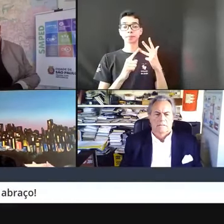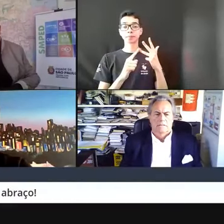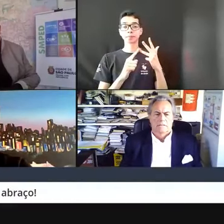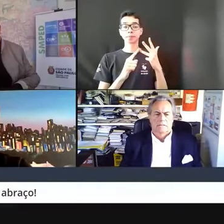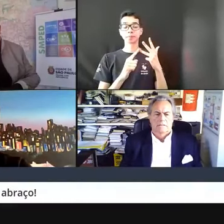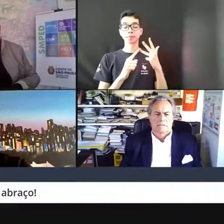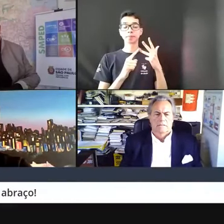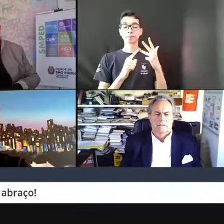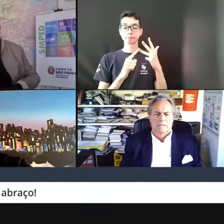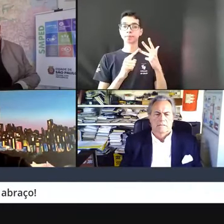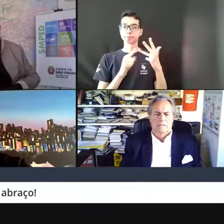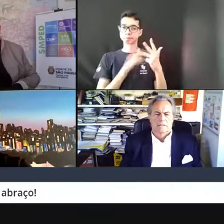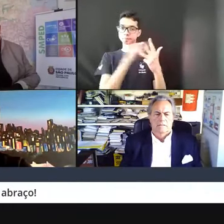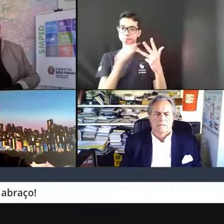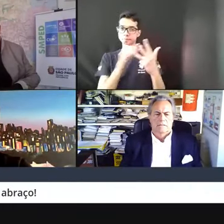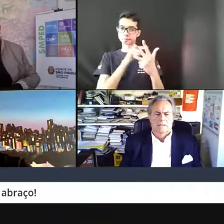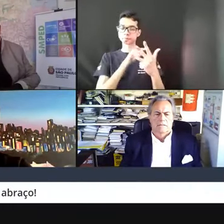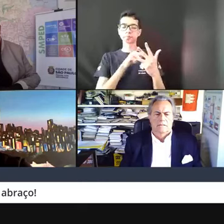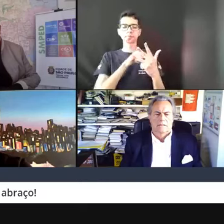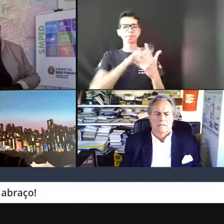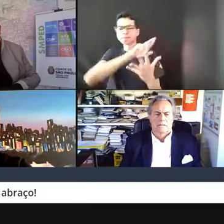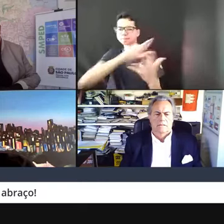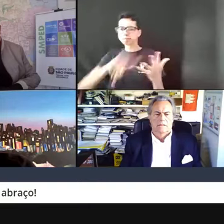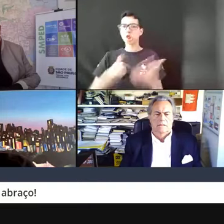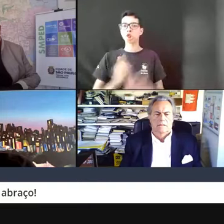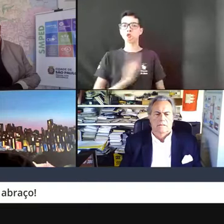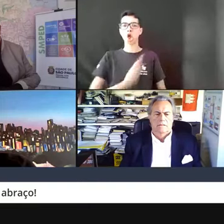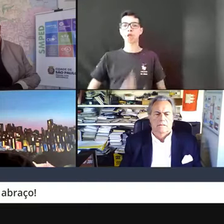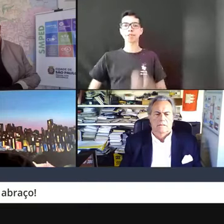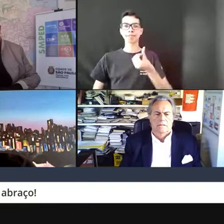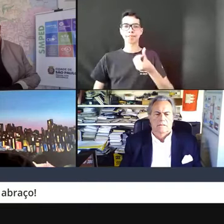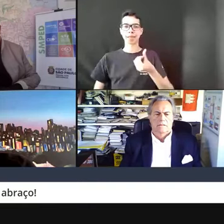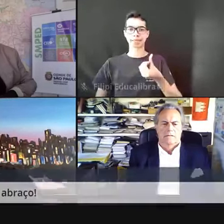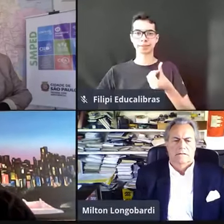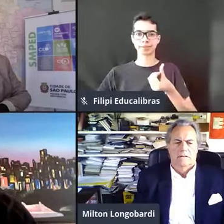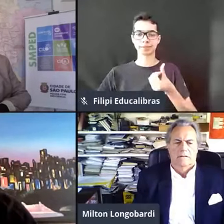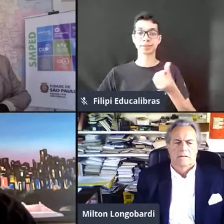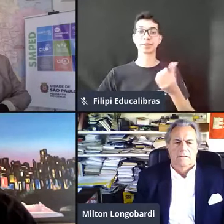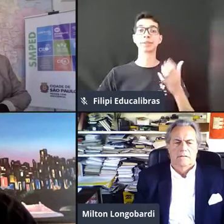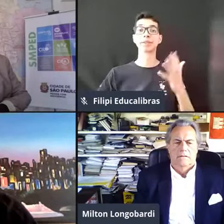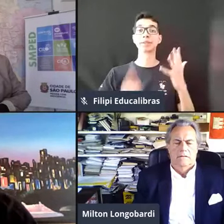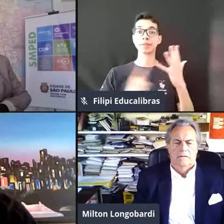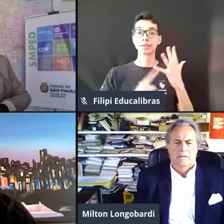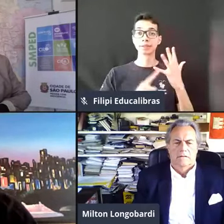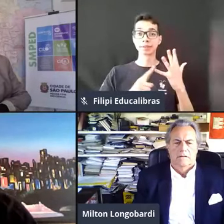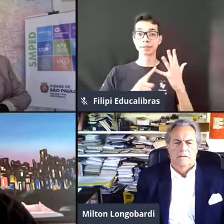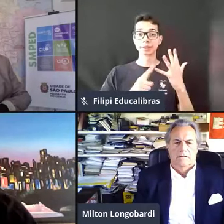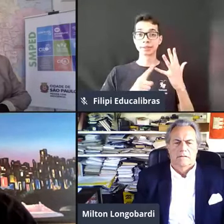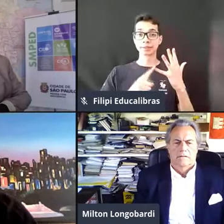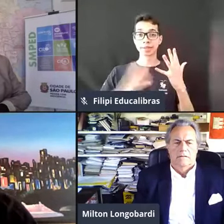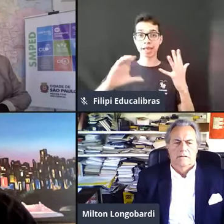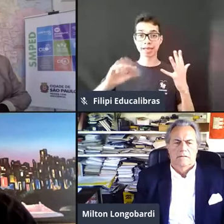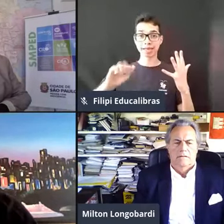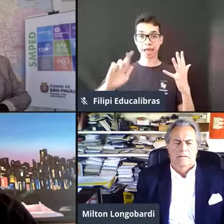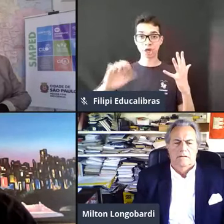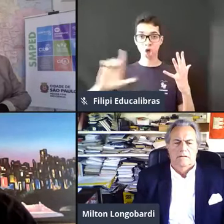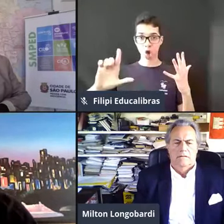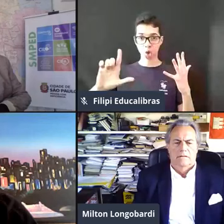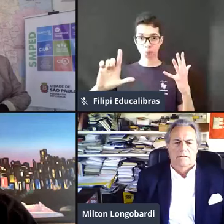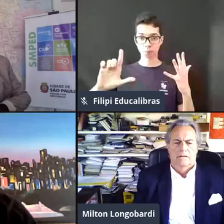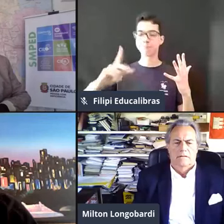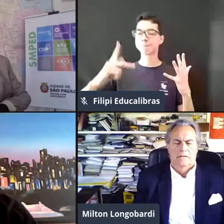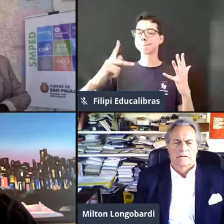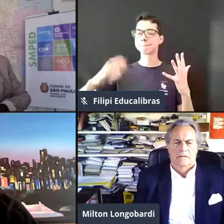Então, somos em 6. A Carol com a gente, a Carol Paraguaçu com a